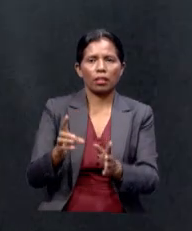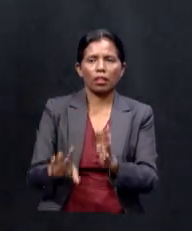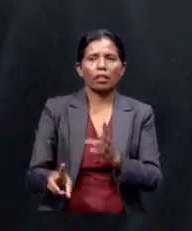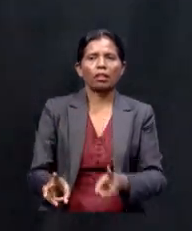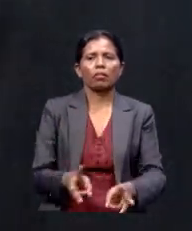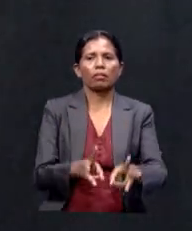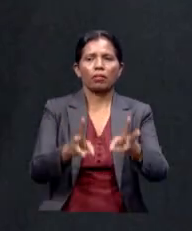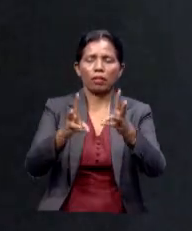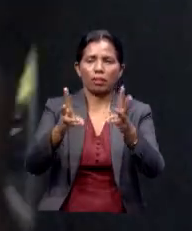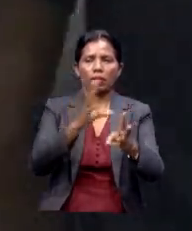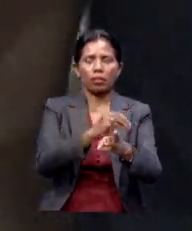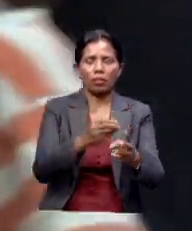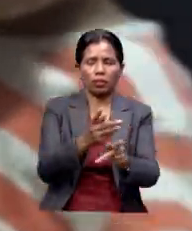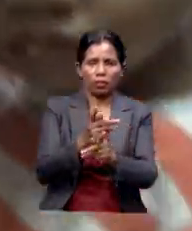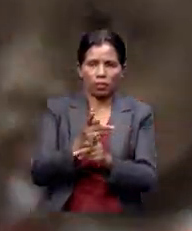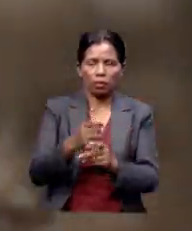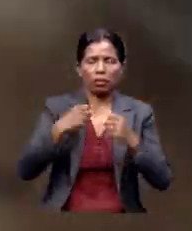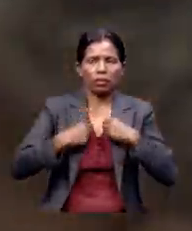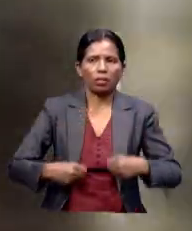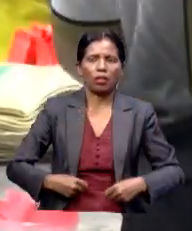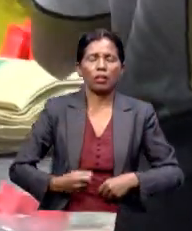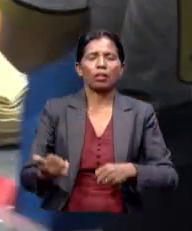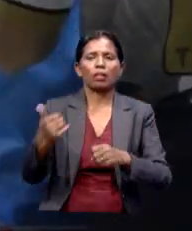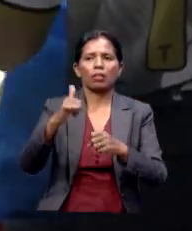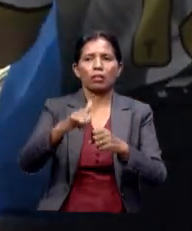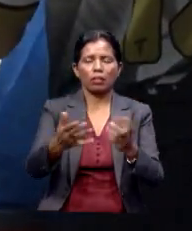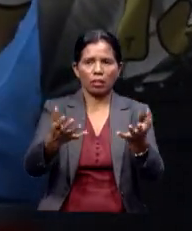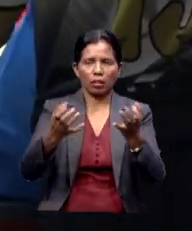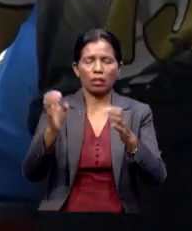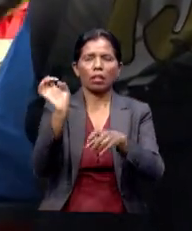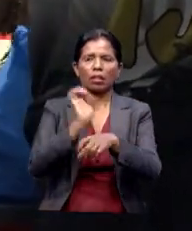lolos protege saúde e segurança no baninia interesse